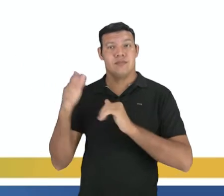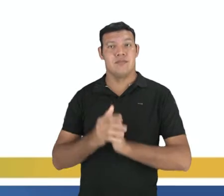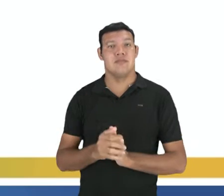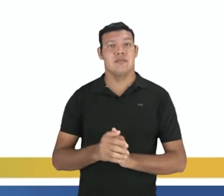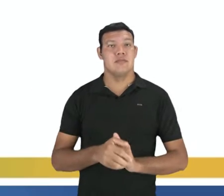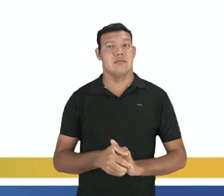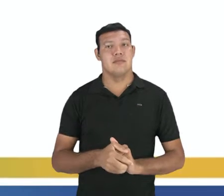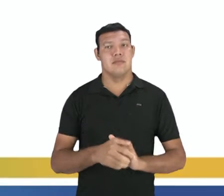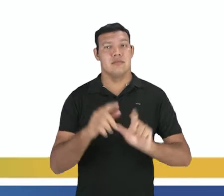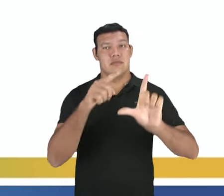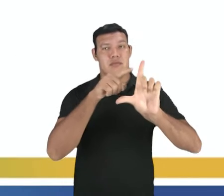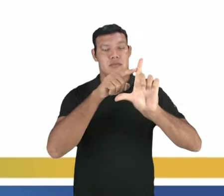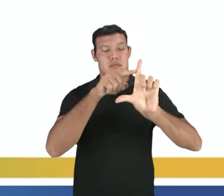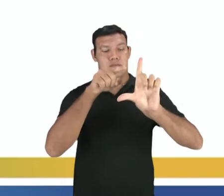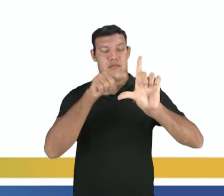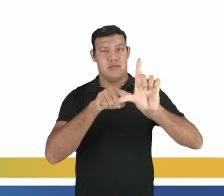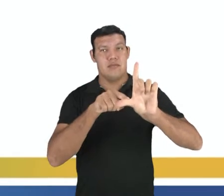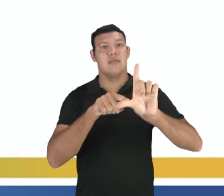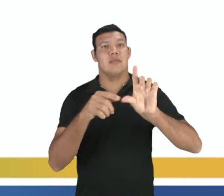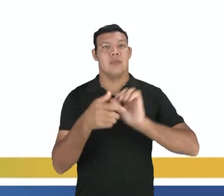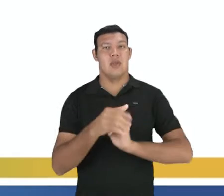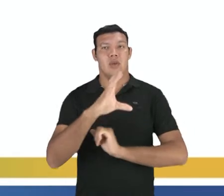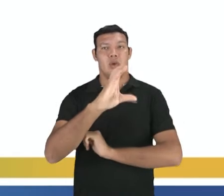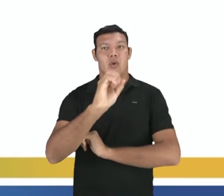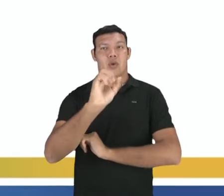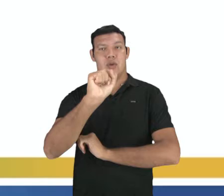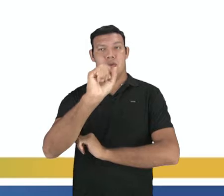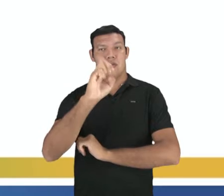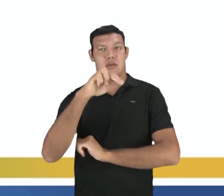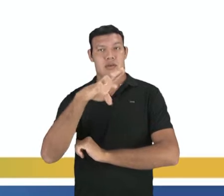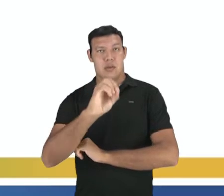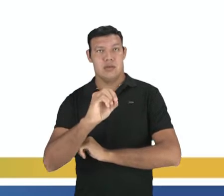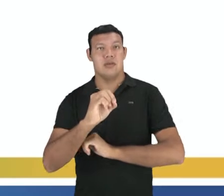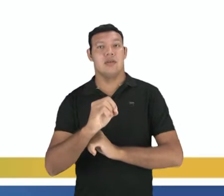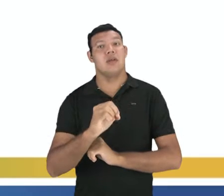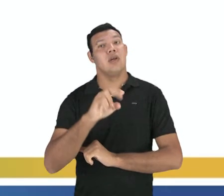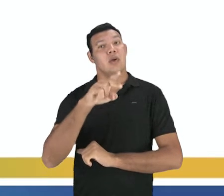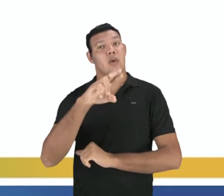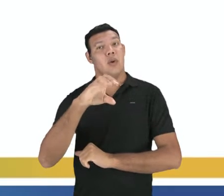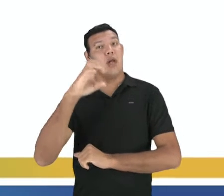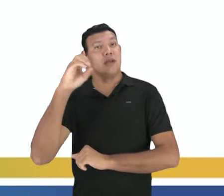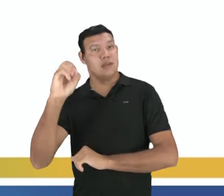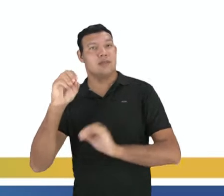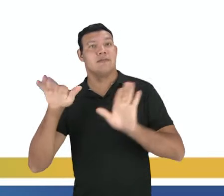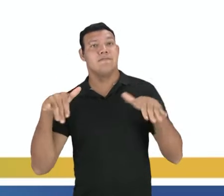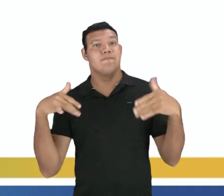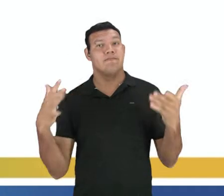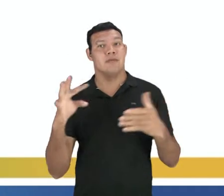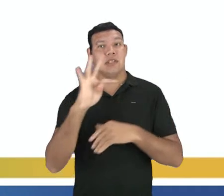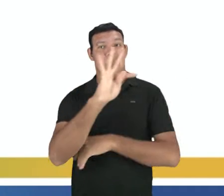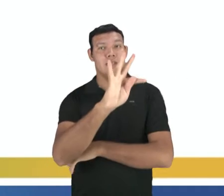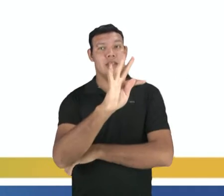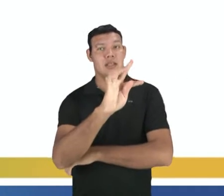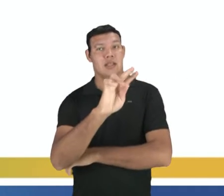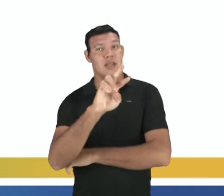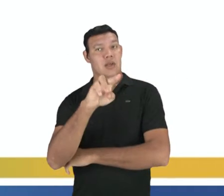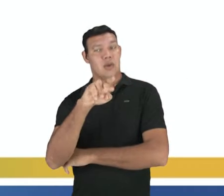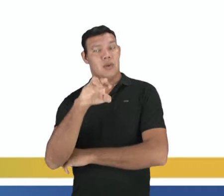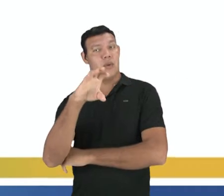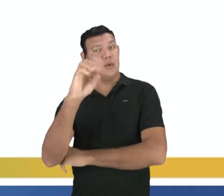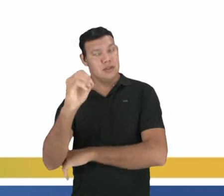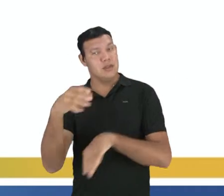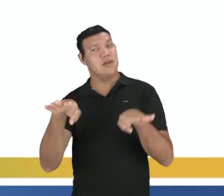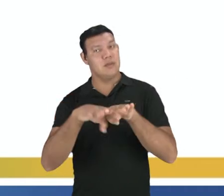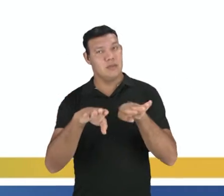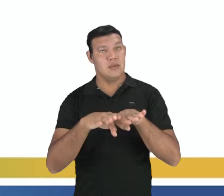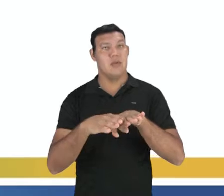vai ter o cosseno de 90 graus que é zero e o qualquer número multiplicado por 0 a 0 né então o trabalho ele vai ser nulo